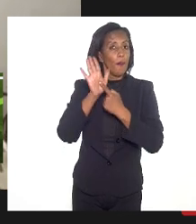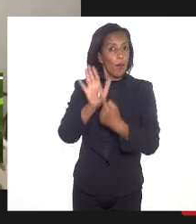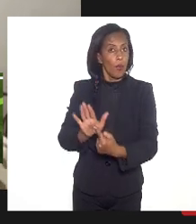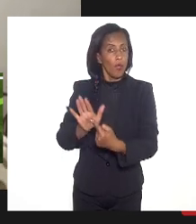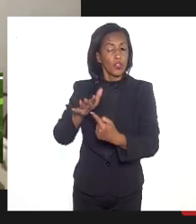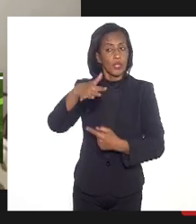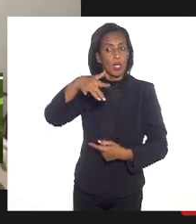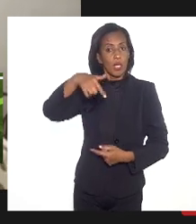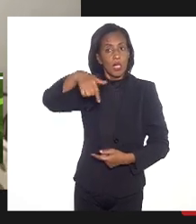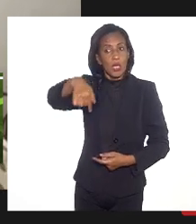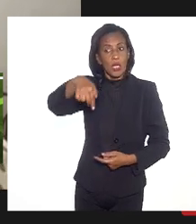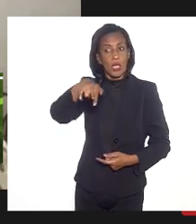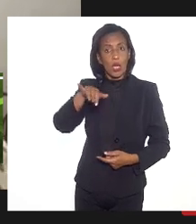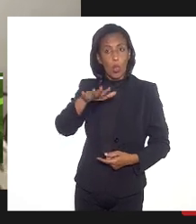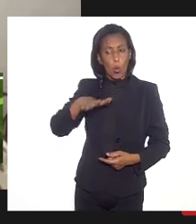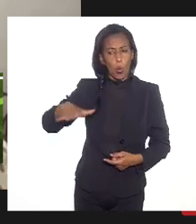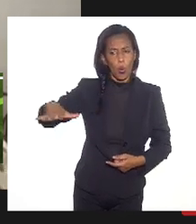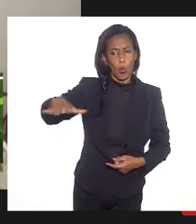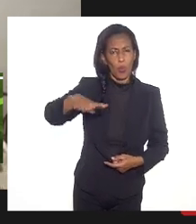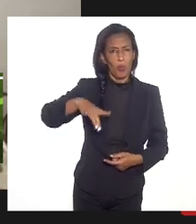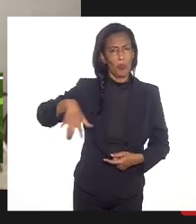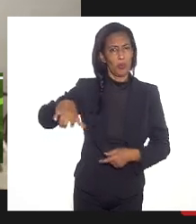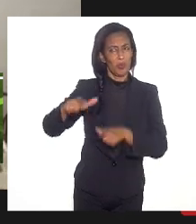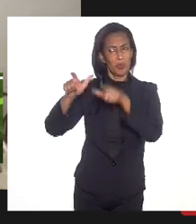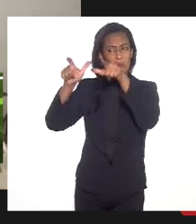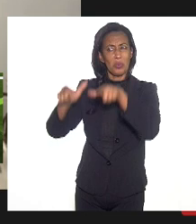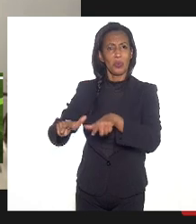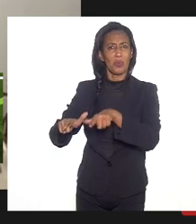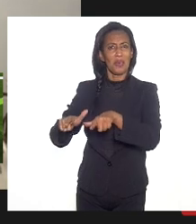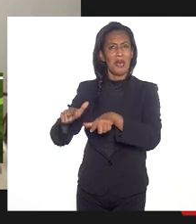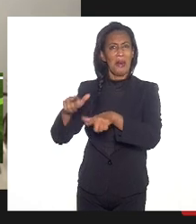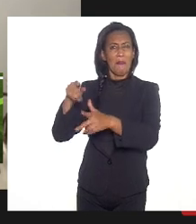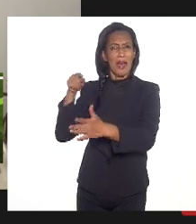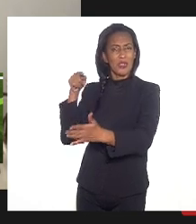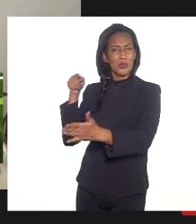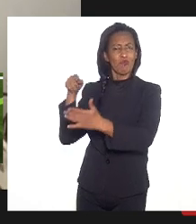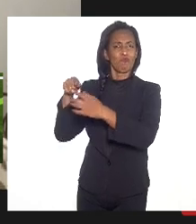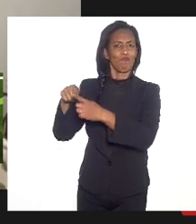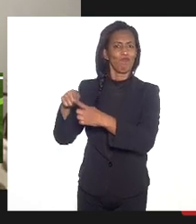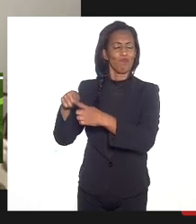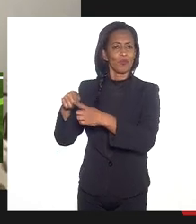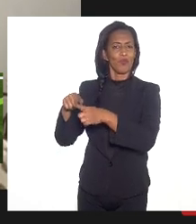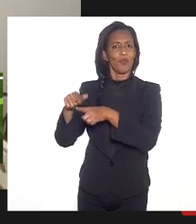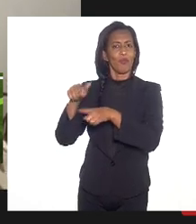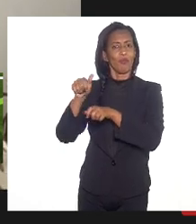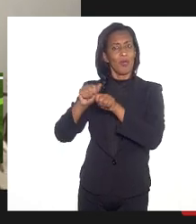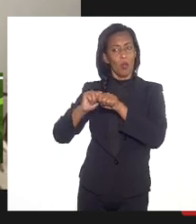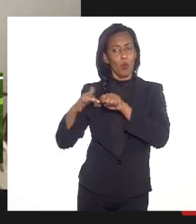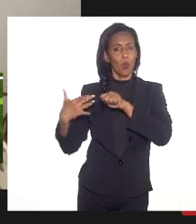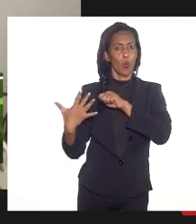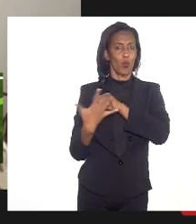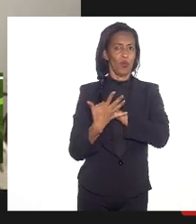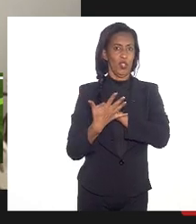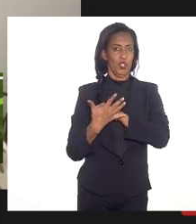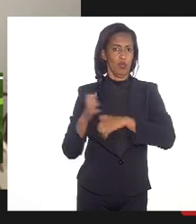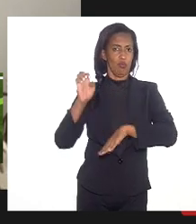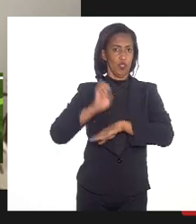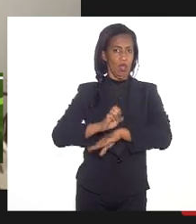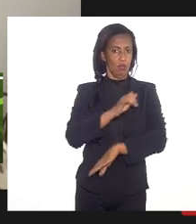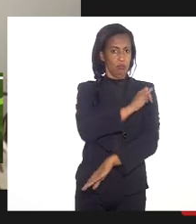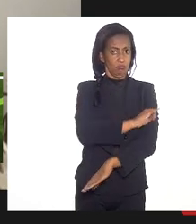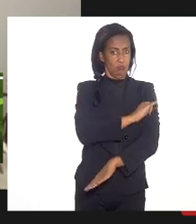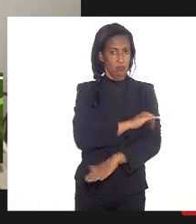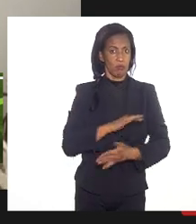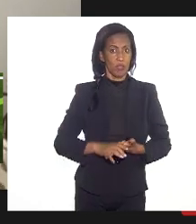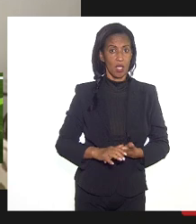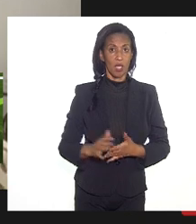Rio são os mais atingidos pela Covid-19 no Brasil. E, apesar disso, o Estado foi um dos últimos